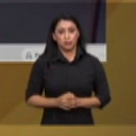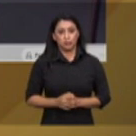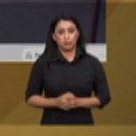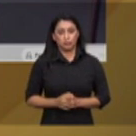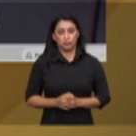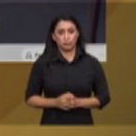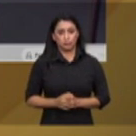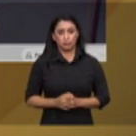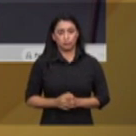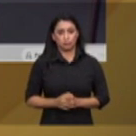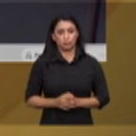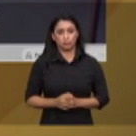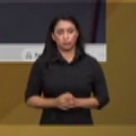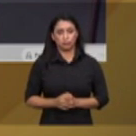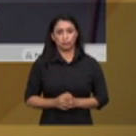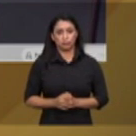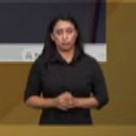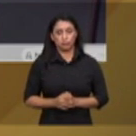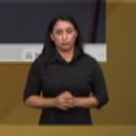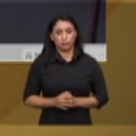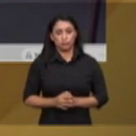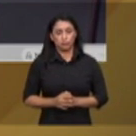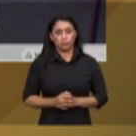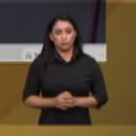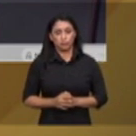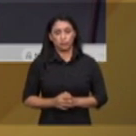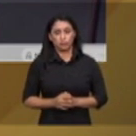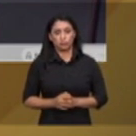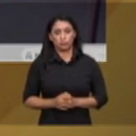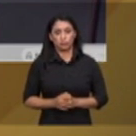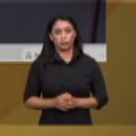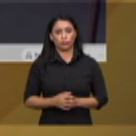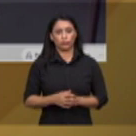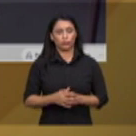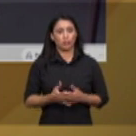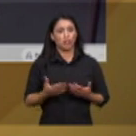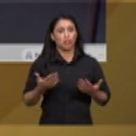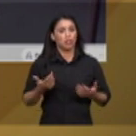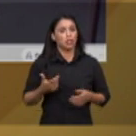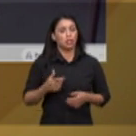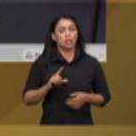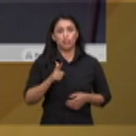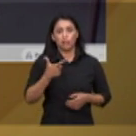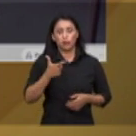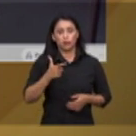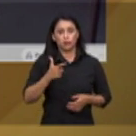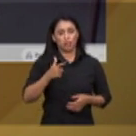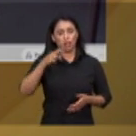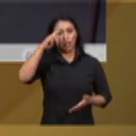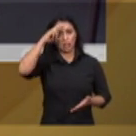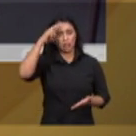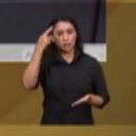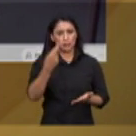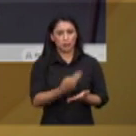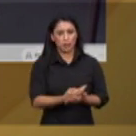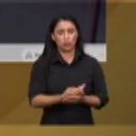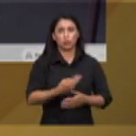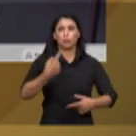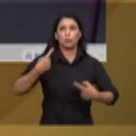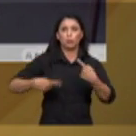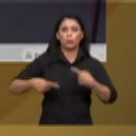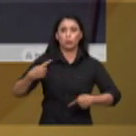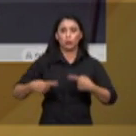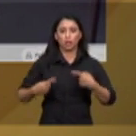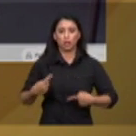E nem existe qualquer tipo de desrespeito à competência político-administrativa